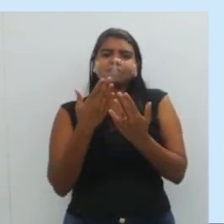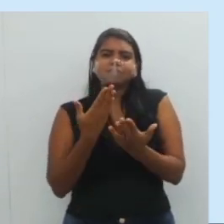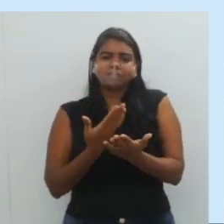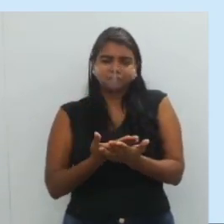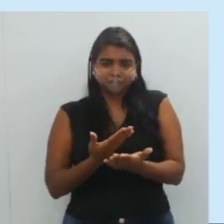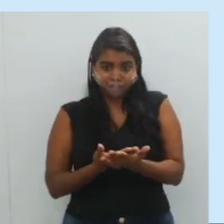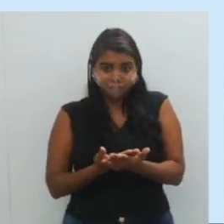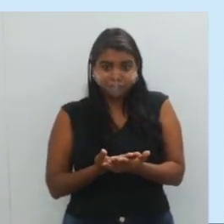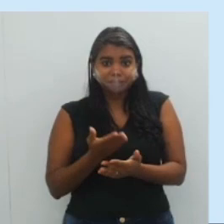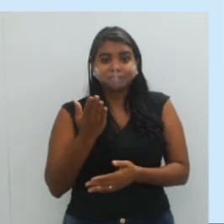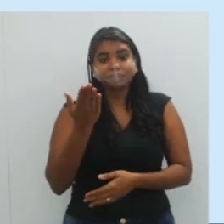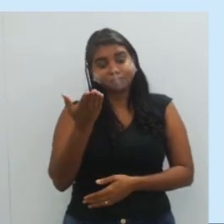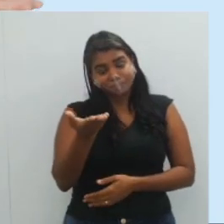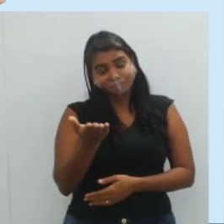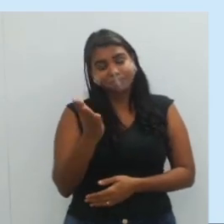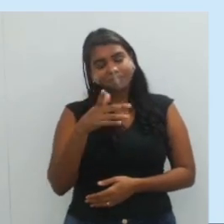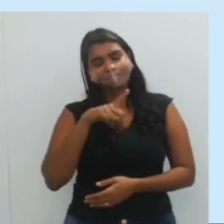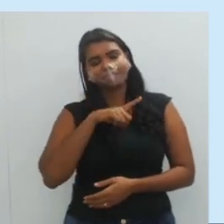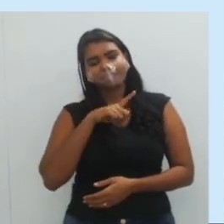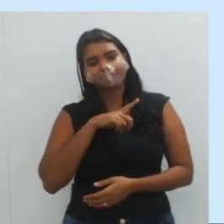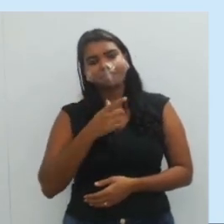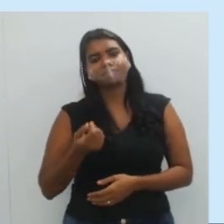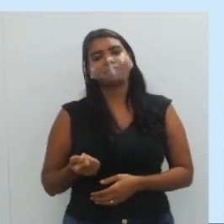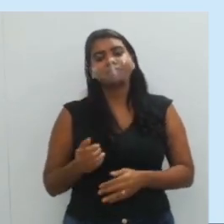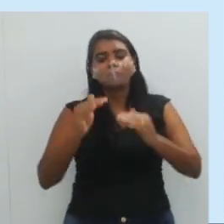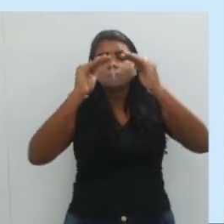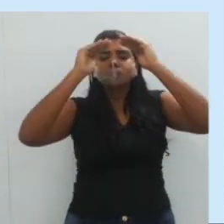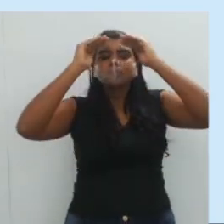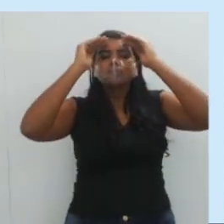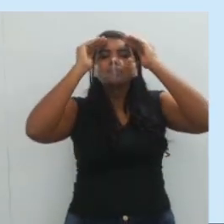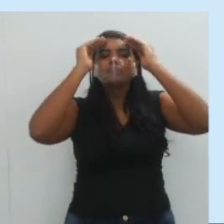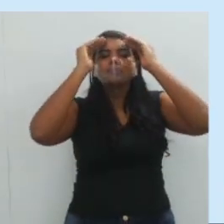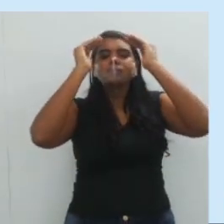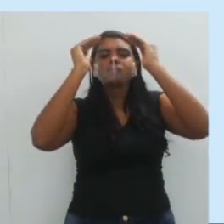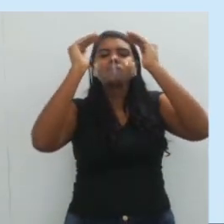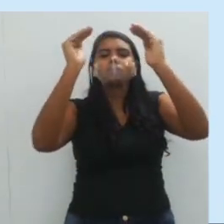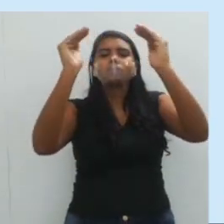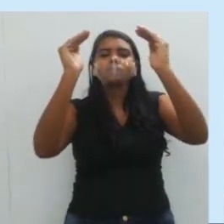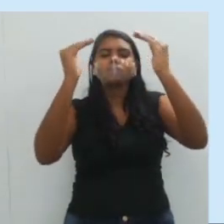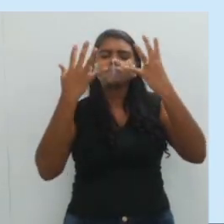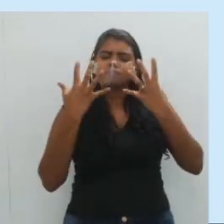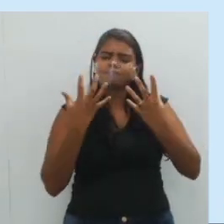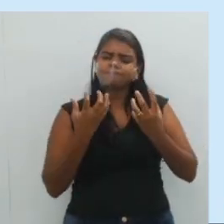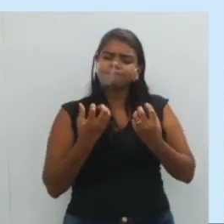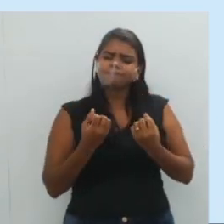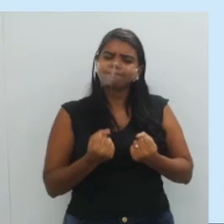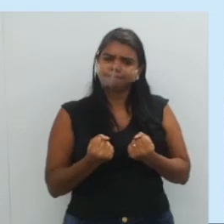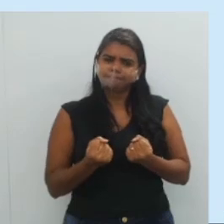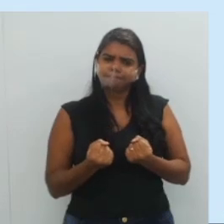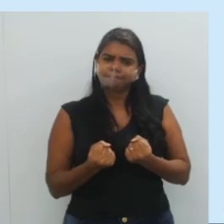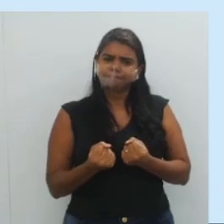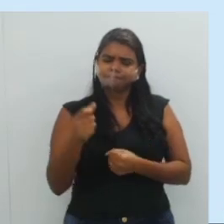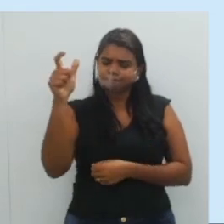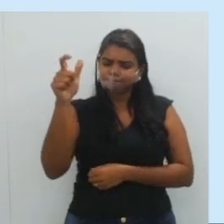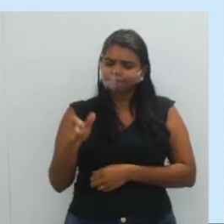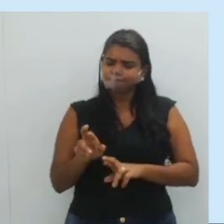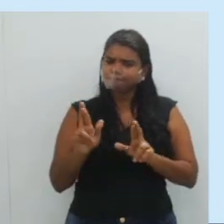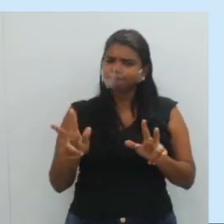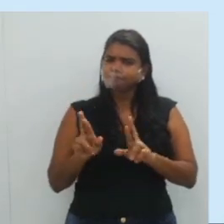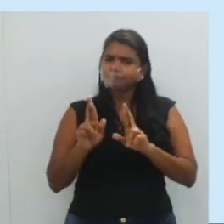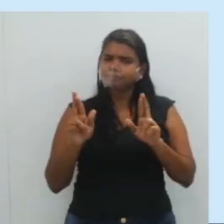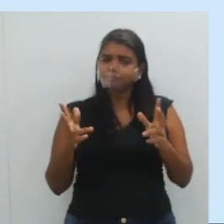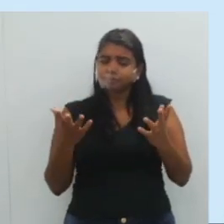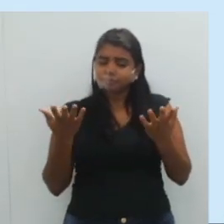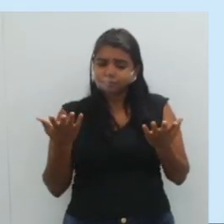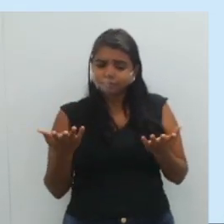estudante, mais do que você já tem, é claro, a questão do respeito, da aceitação daquele que é diferente.